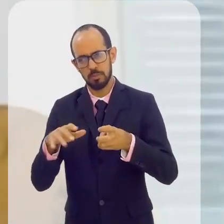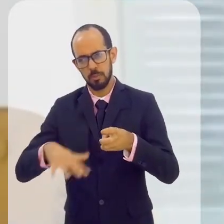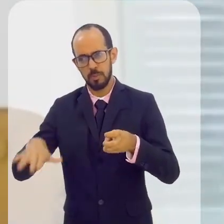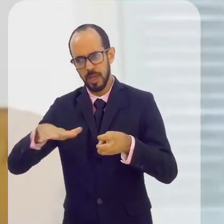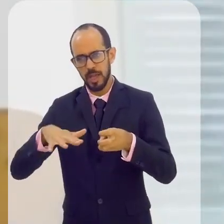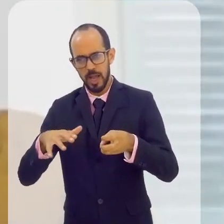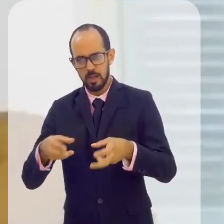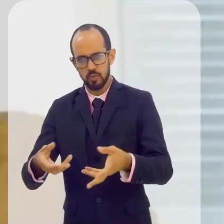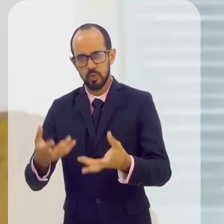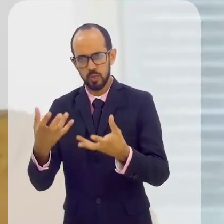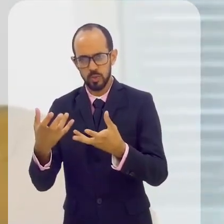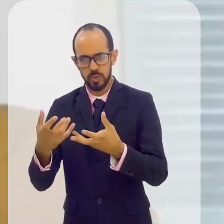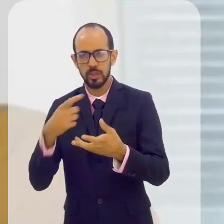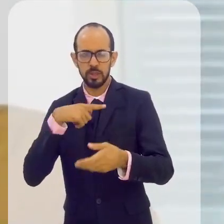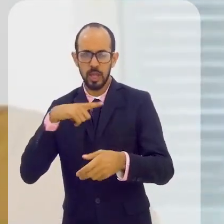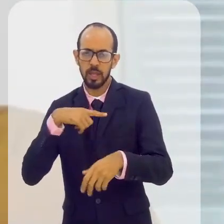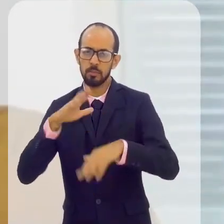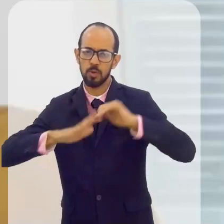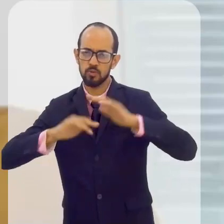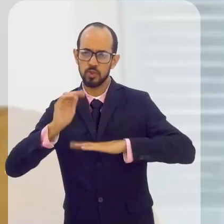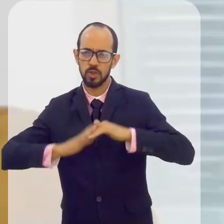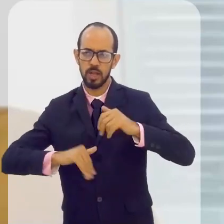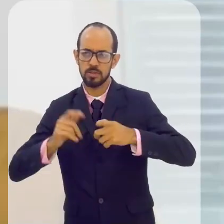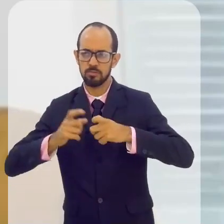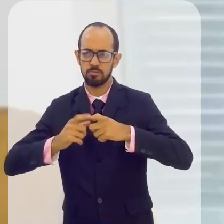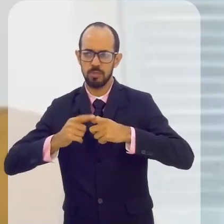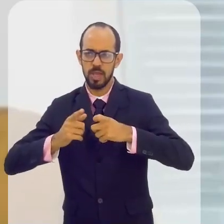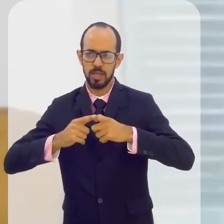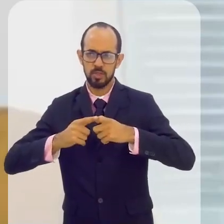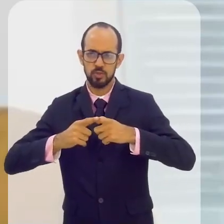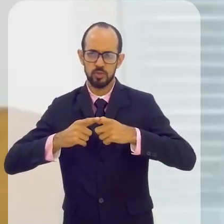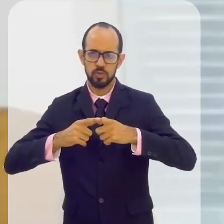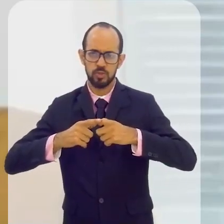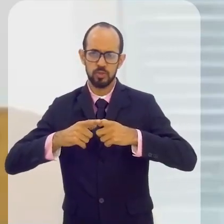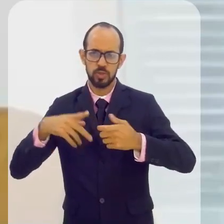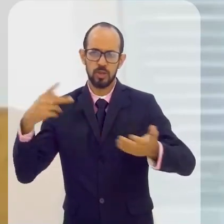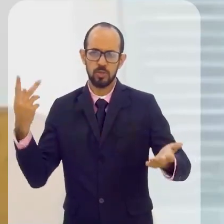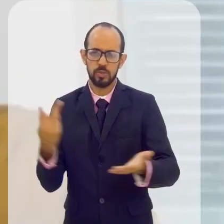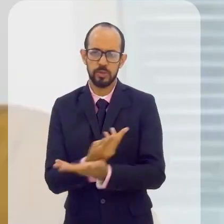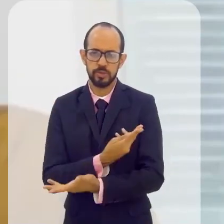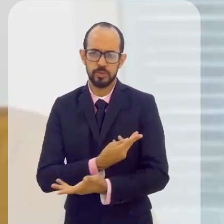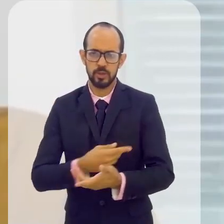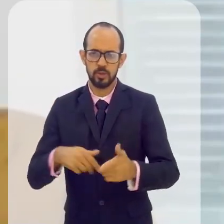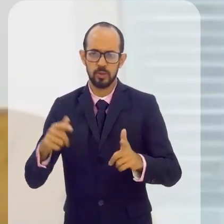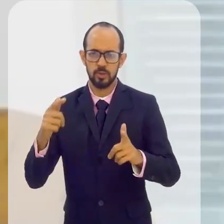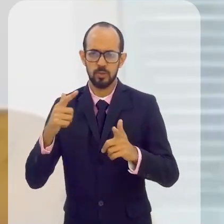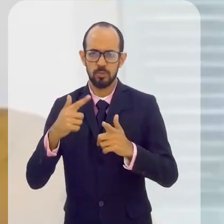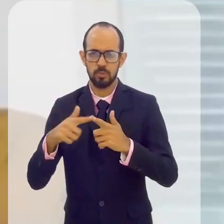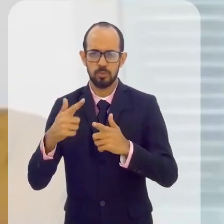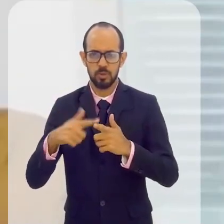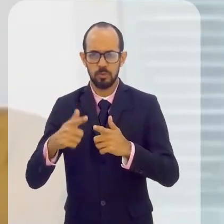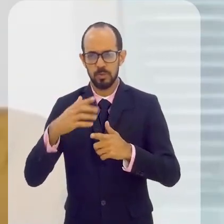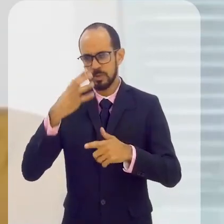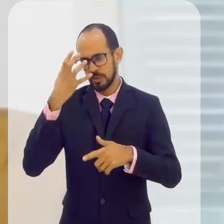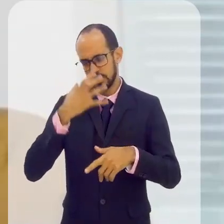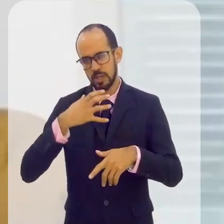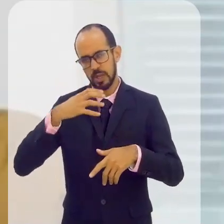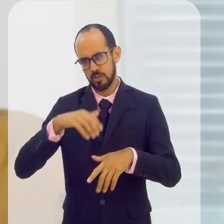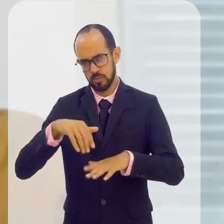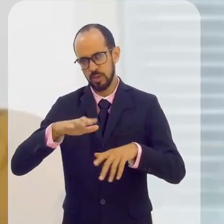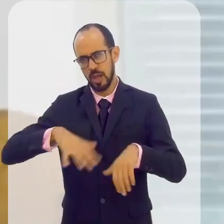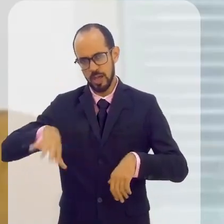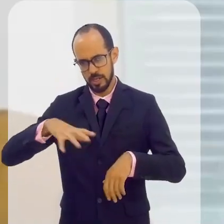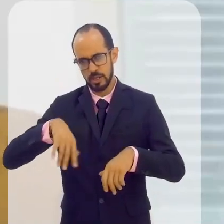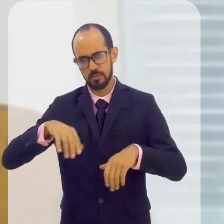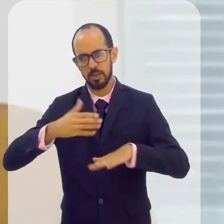assim, o mercado recebendo profissionais médicos que tiveram uma exposição muito pequena para a formação de competências na